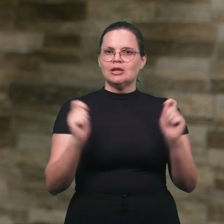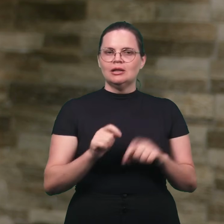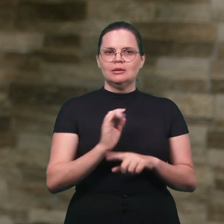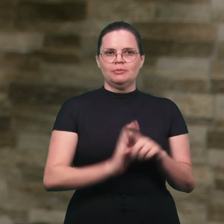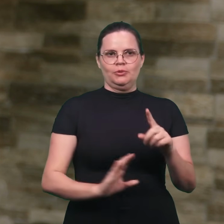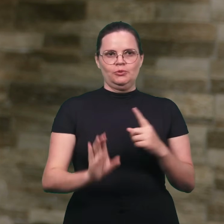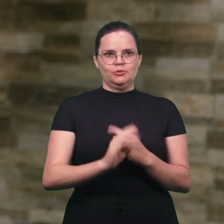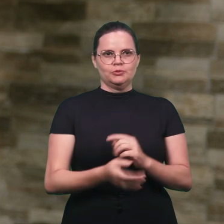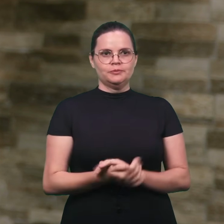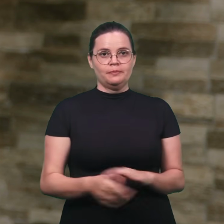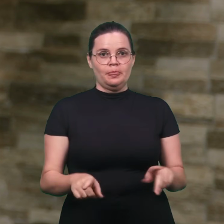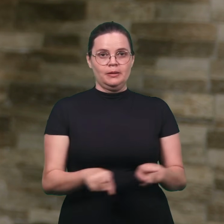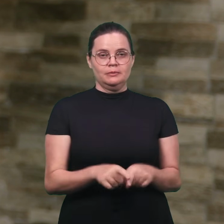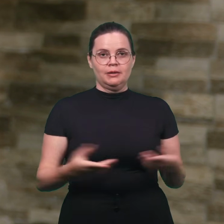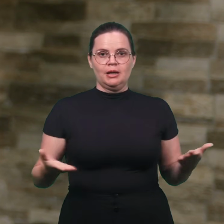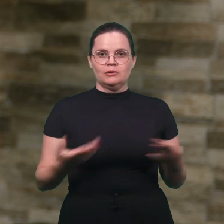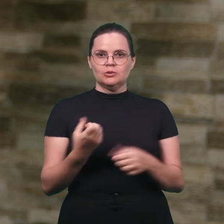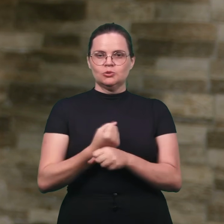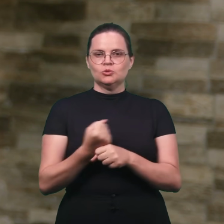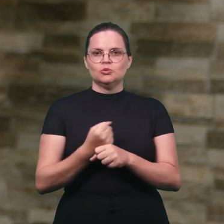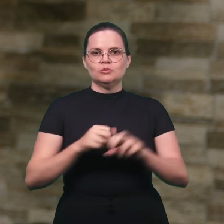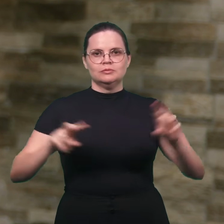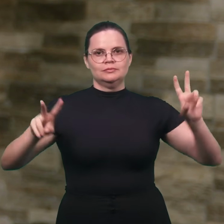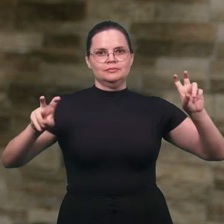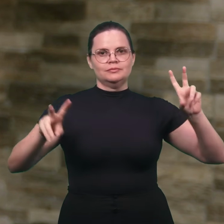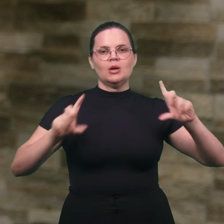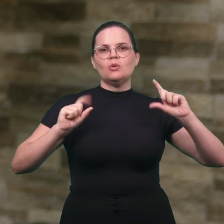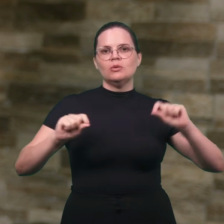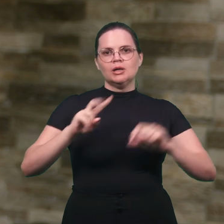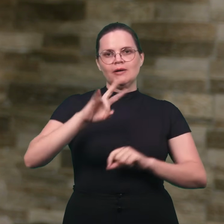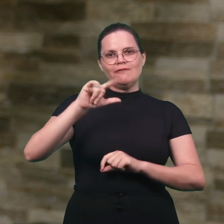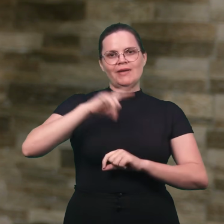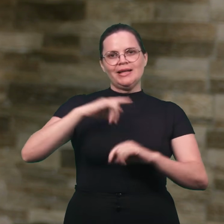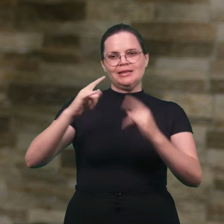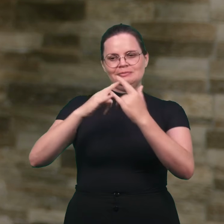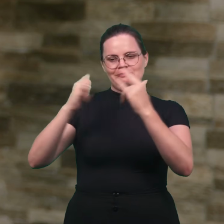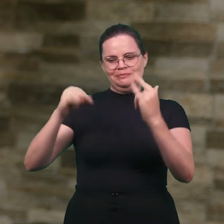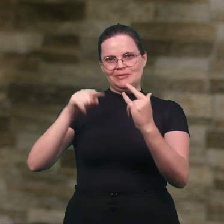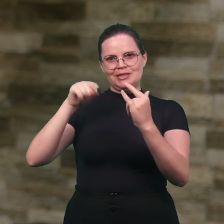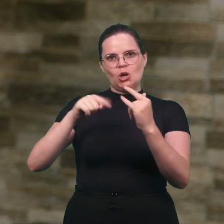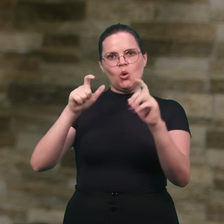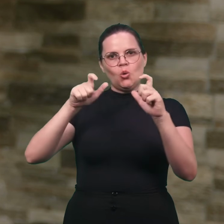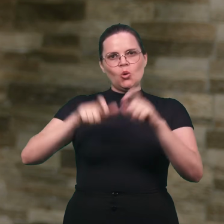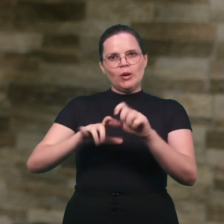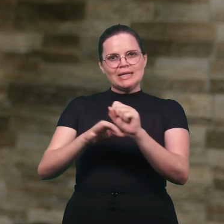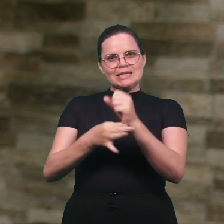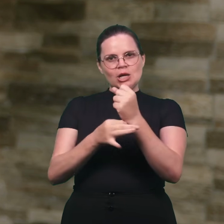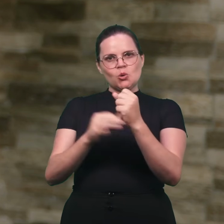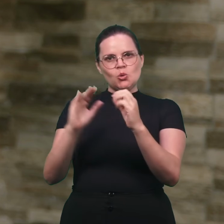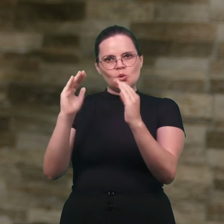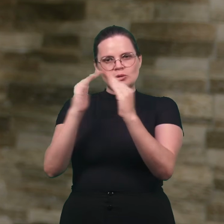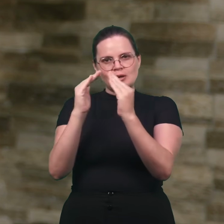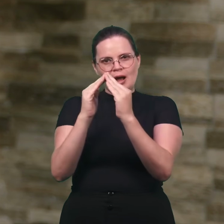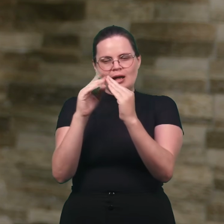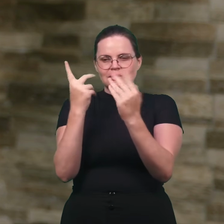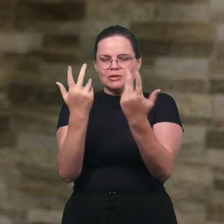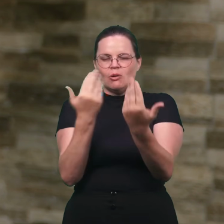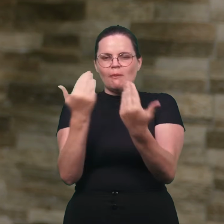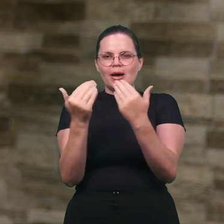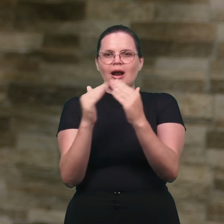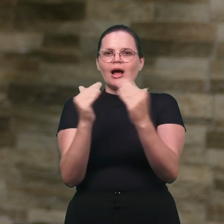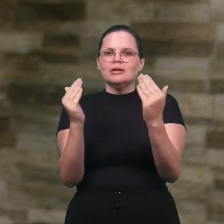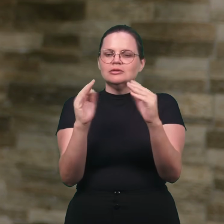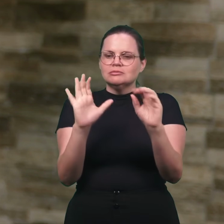né? Inclusive, esse ano, o nosso lema, né, haverá um tabernáculo. Os nossos templos são um tabernáculo, que é descanso para o